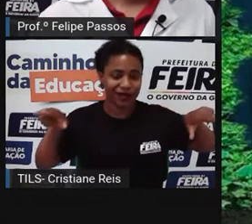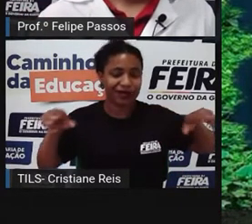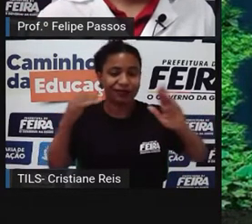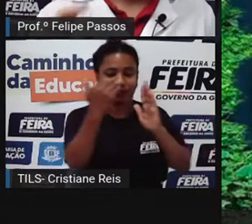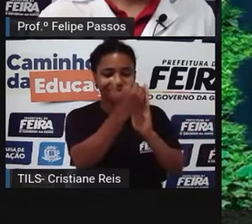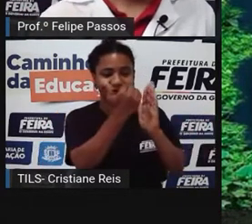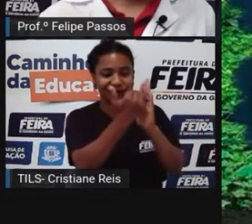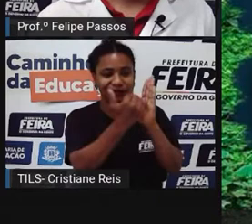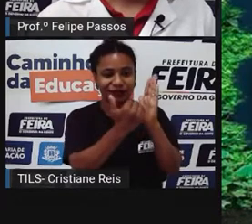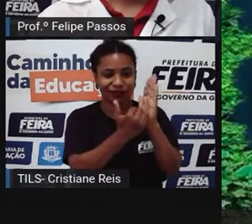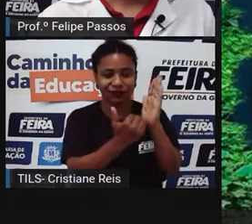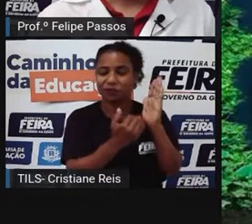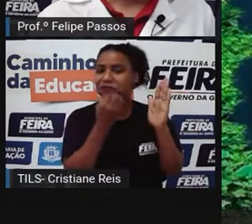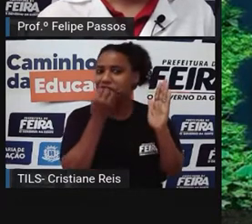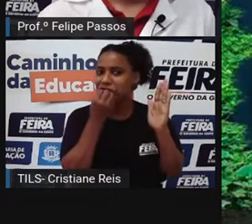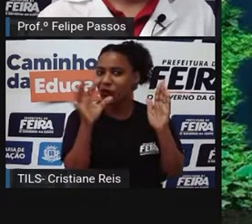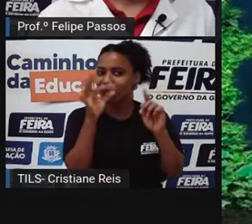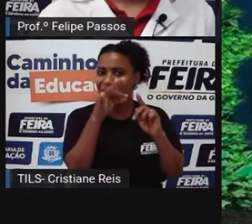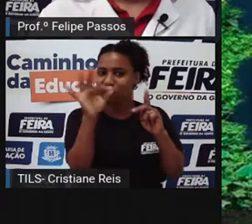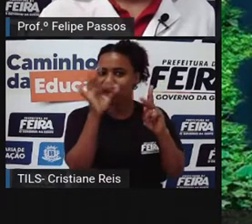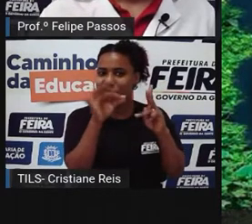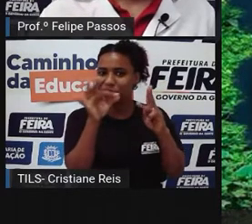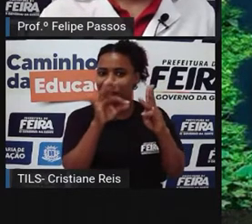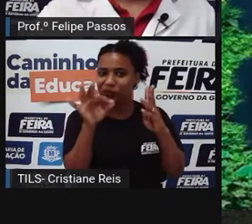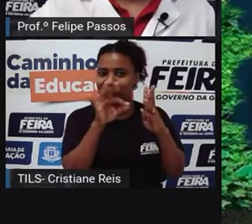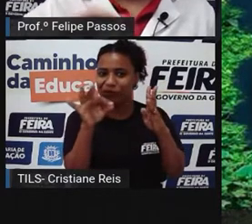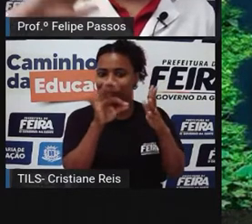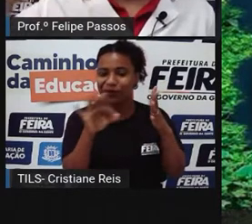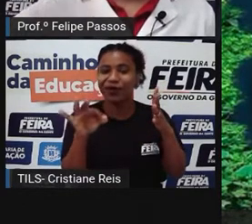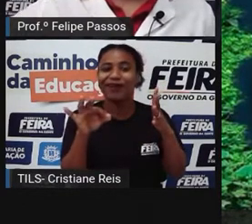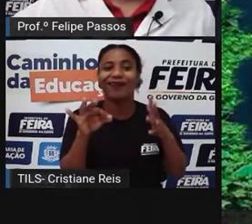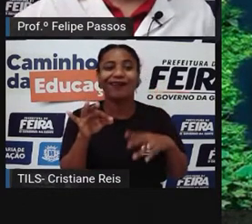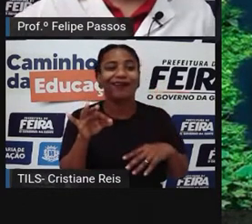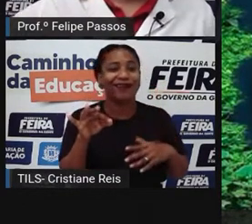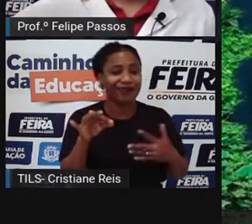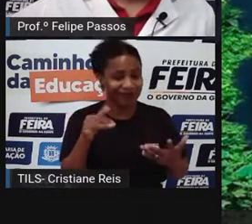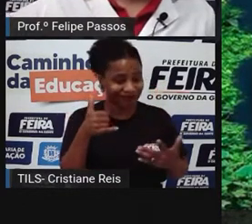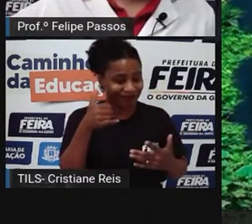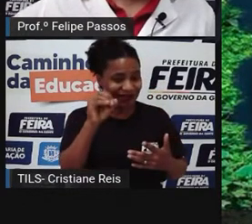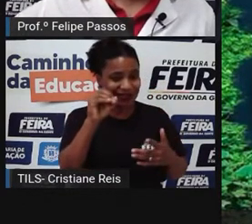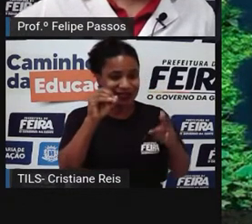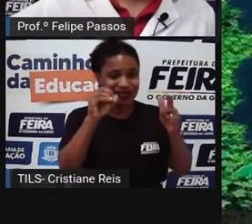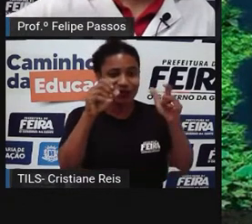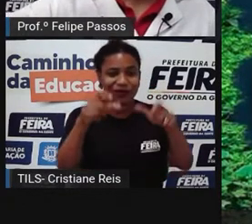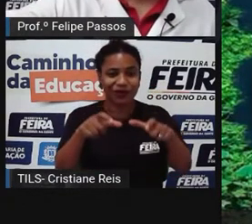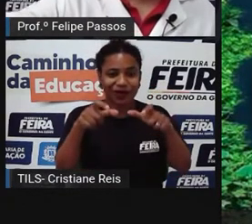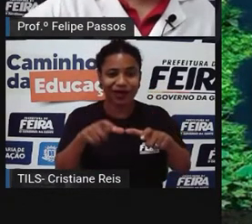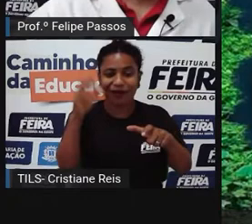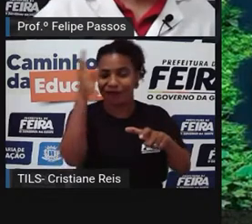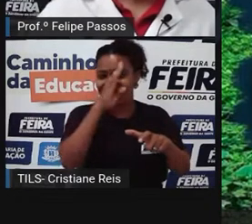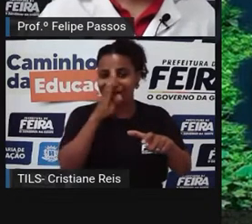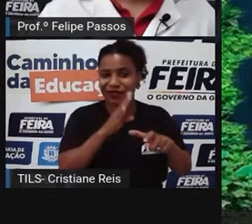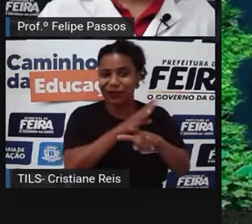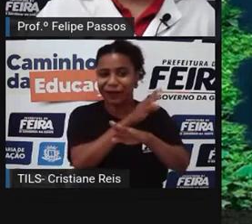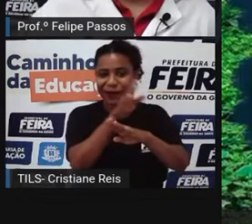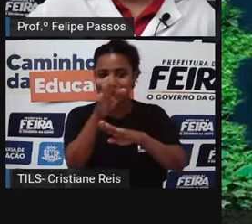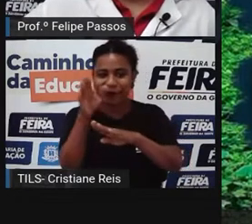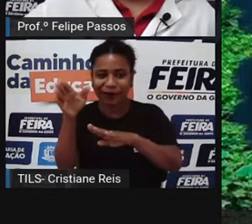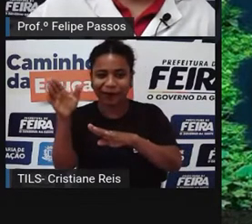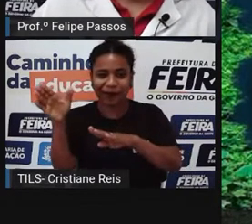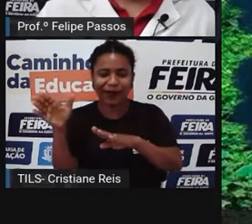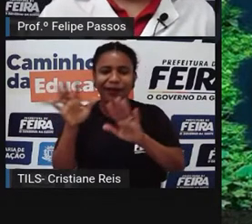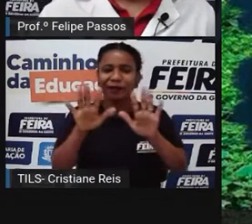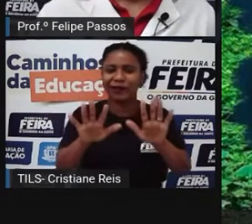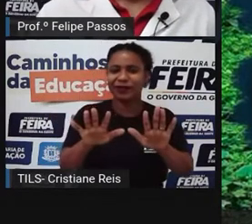listas, mas eu achei essa aqui interessante. Então, a gente fala muito de turistar para fora, né? Conhecer os Estados Unidos, conhecer